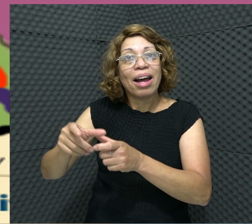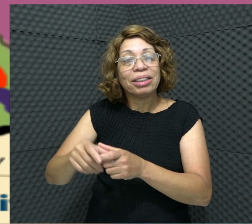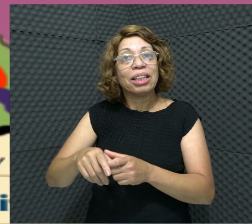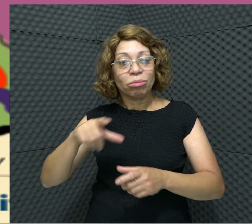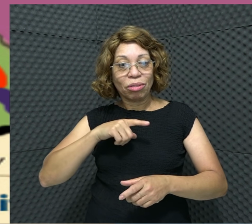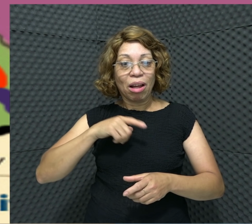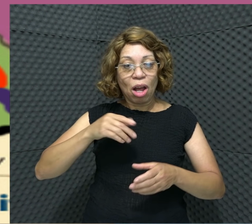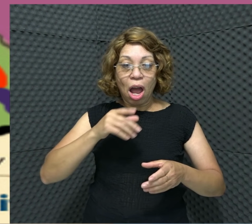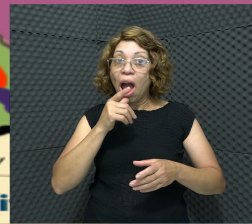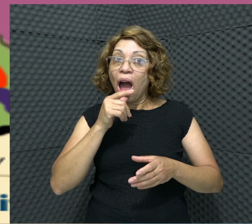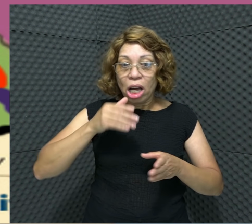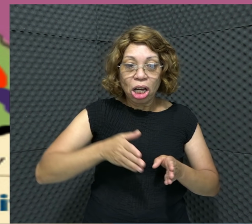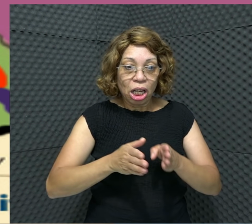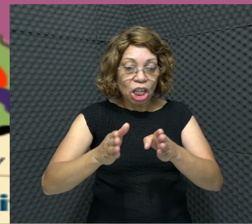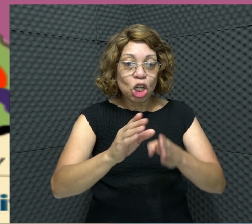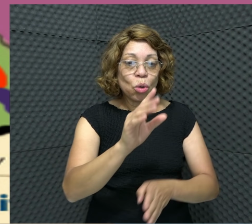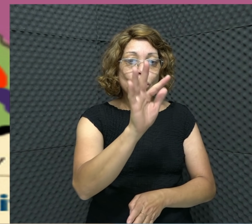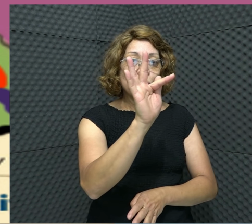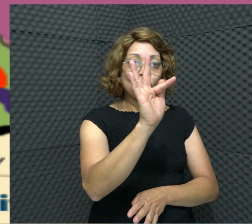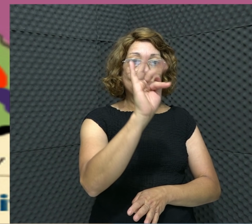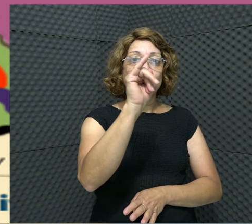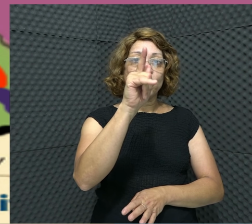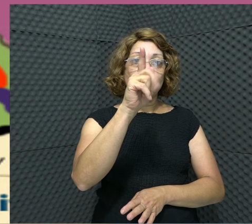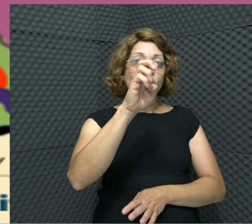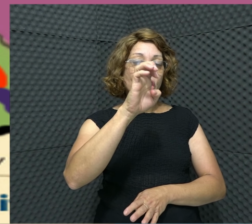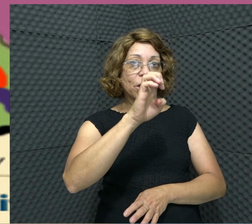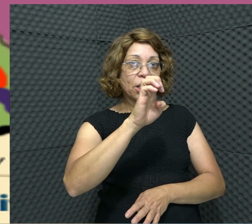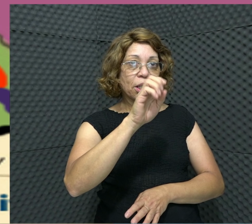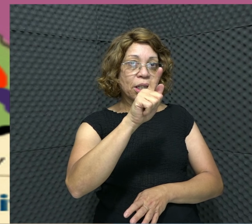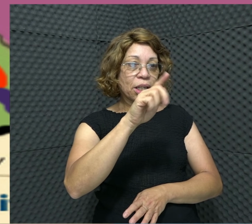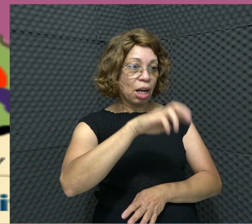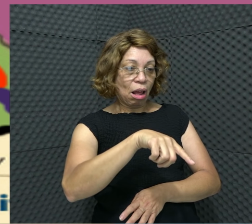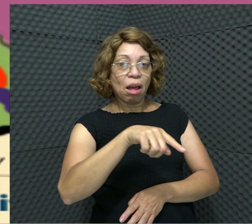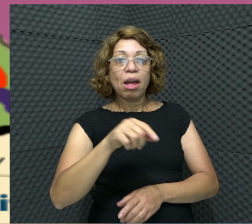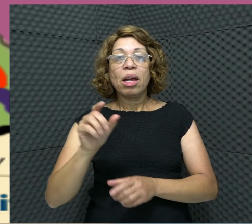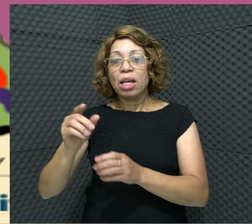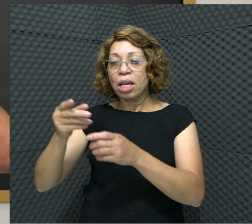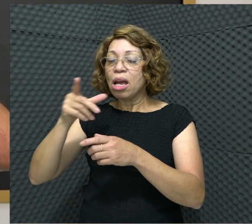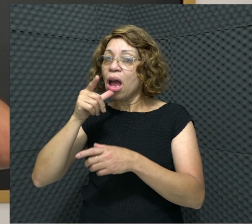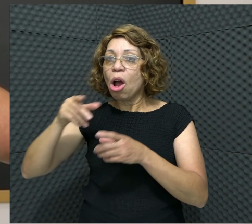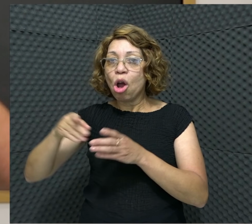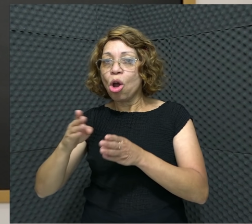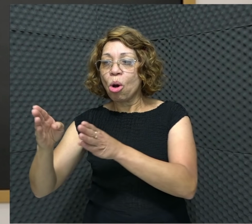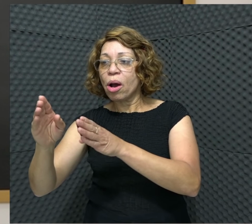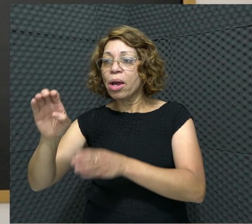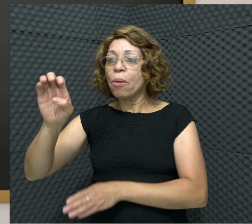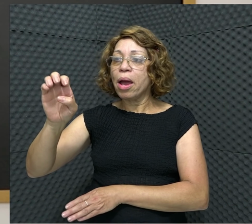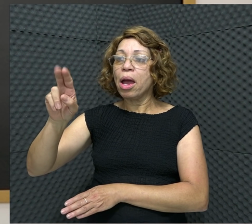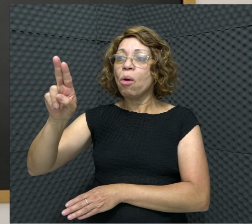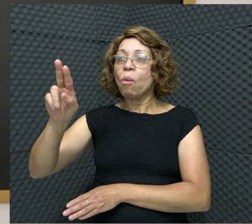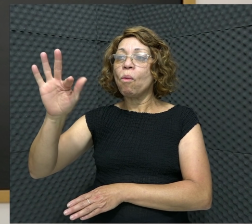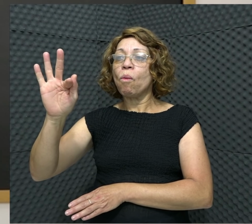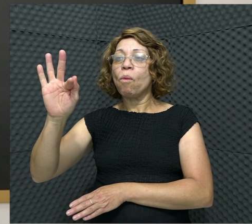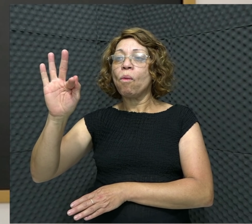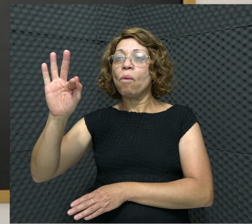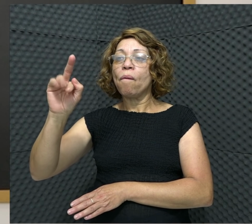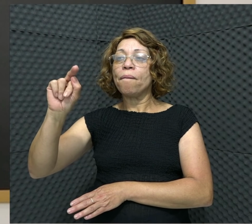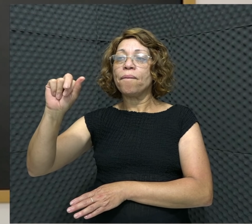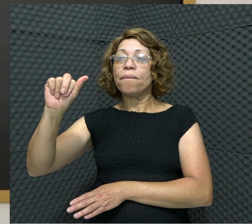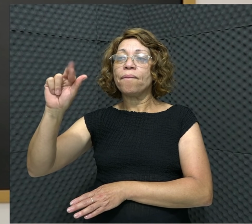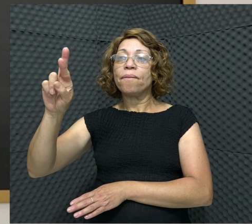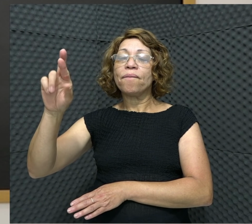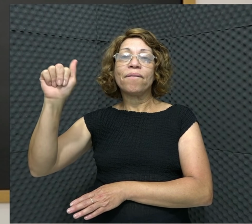rio Tigre e o rio Eufrates. Pois muito bem. E por ter essa localização geográfica, ela